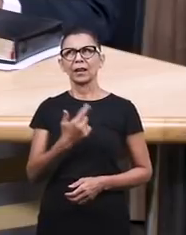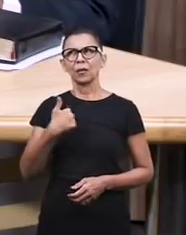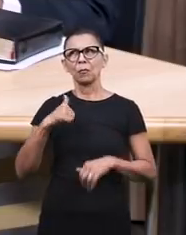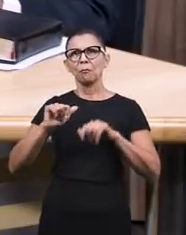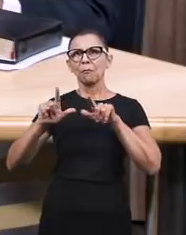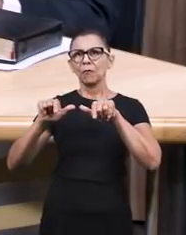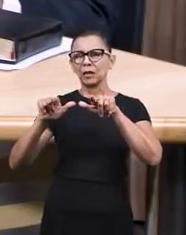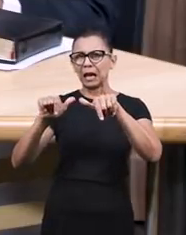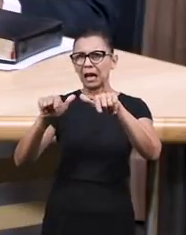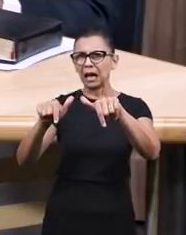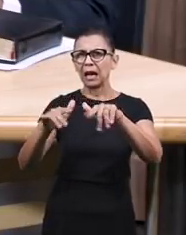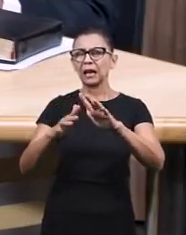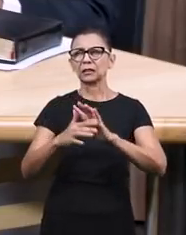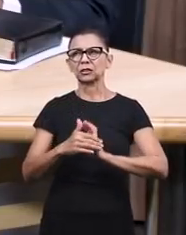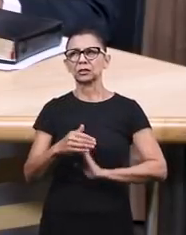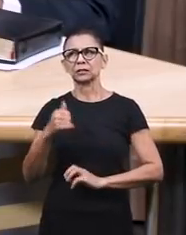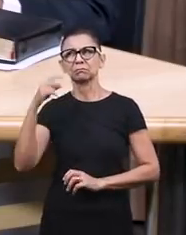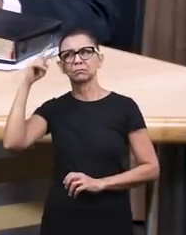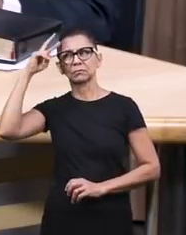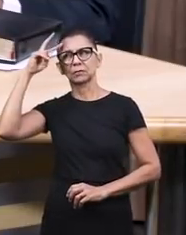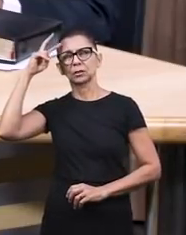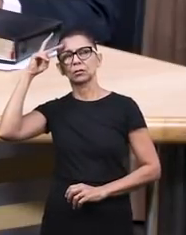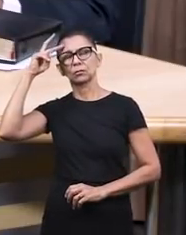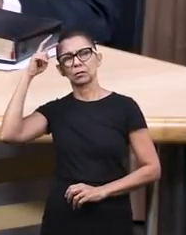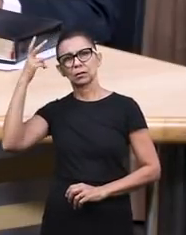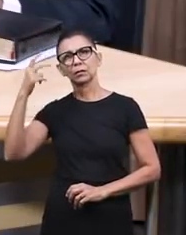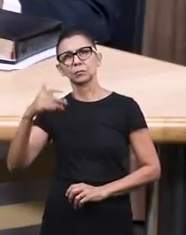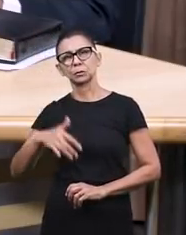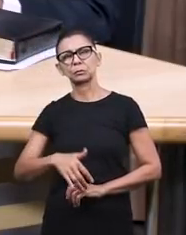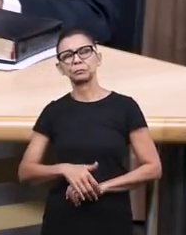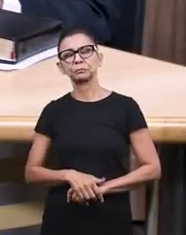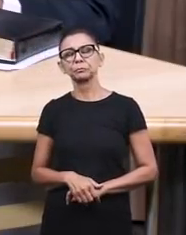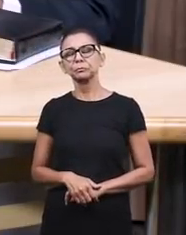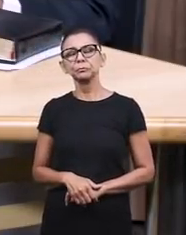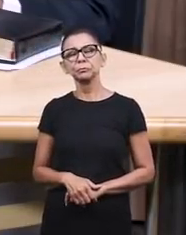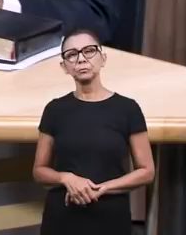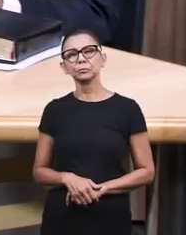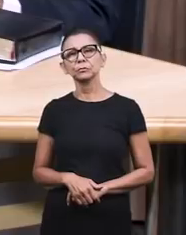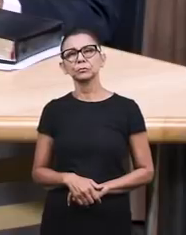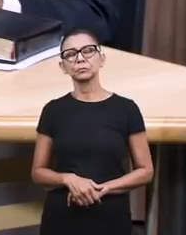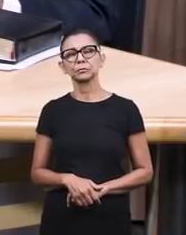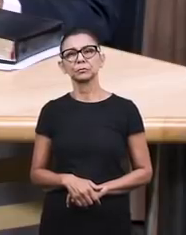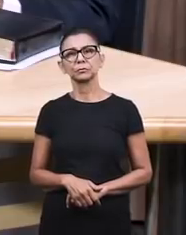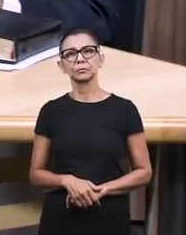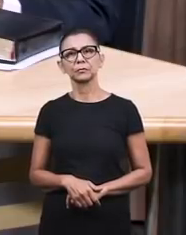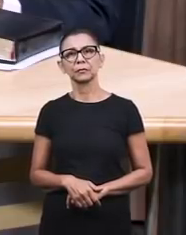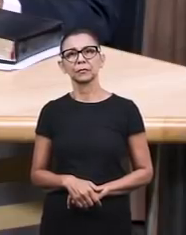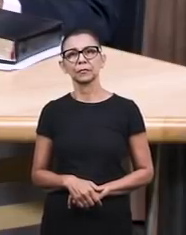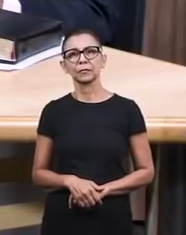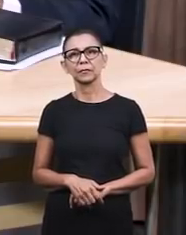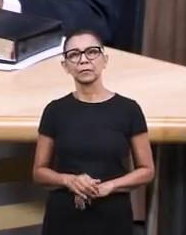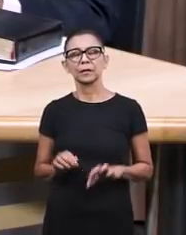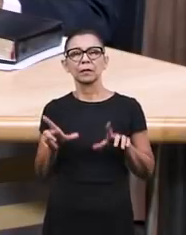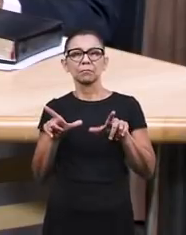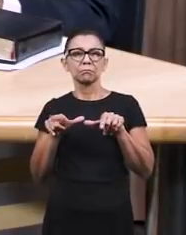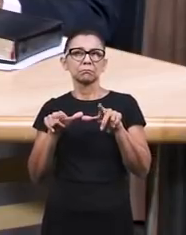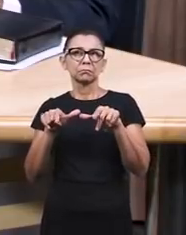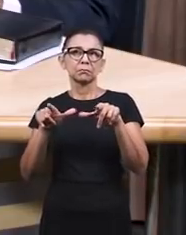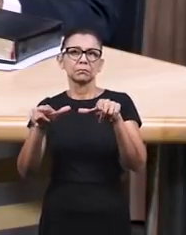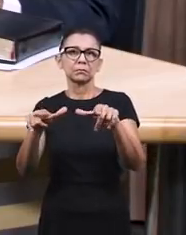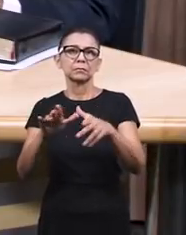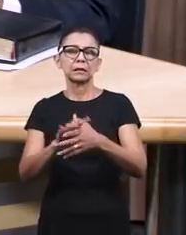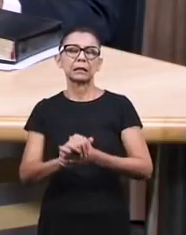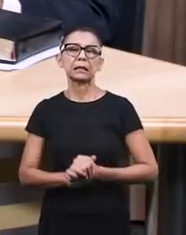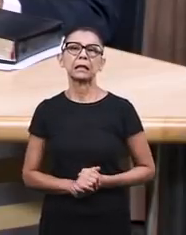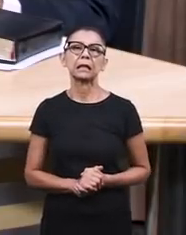lembro muito bem o local e a situação, mas não há necessidade de relatar aqui, mas numa das nossas viagens da rádio,